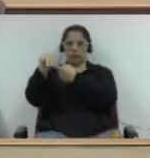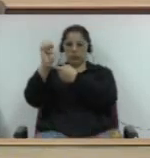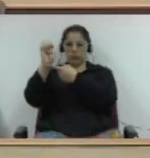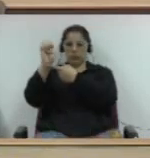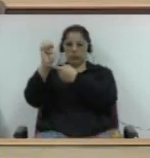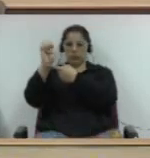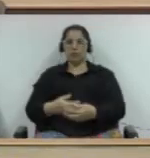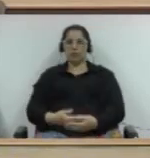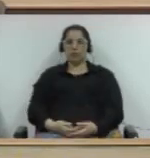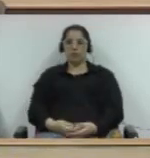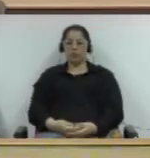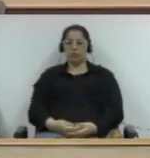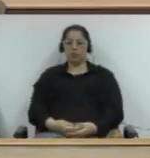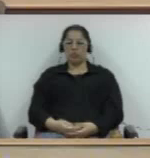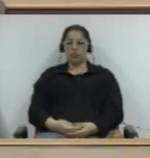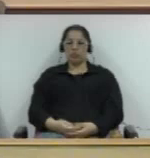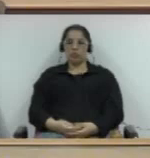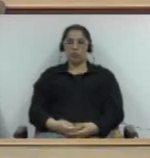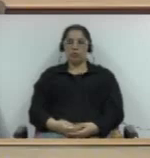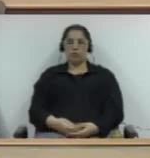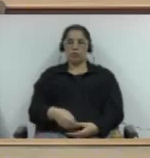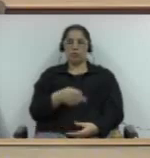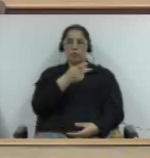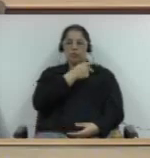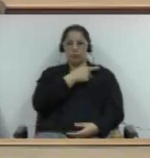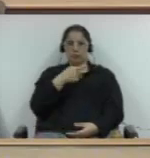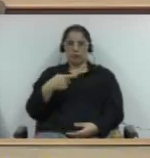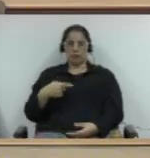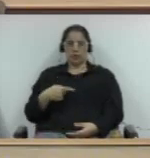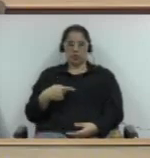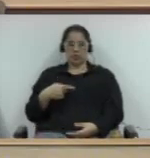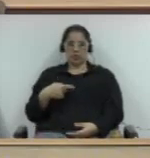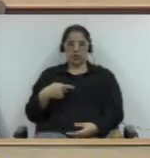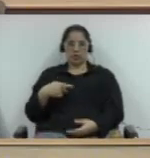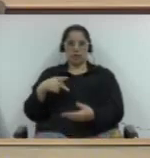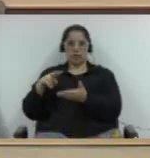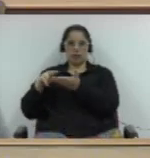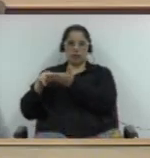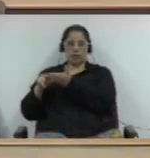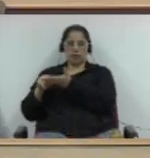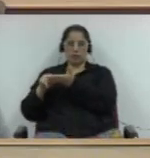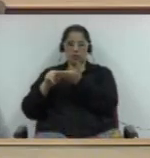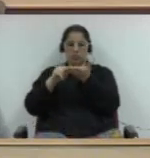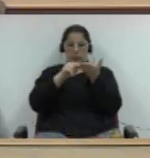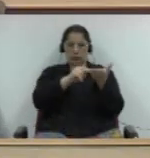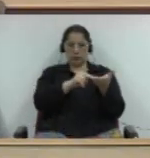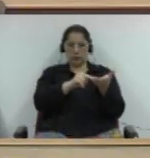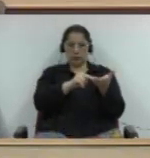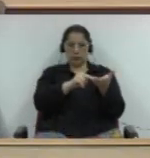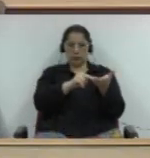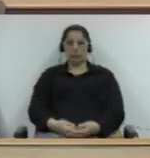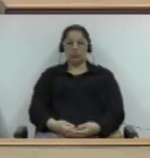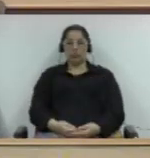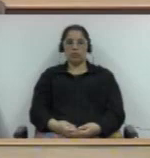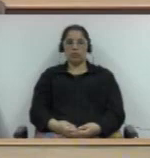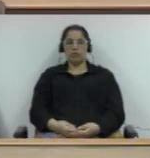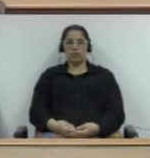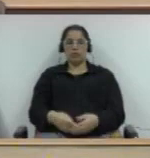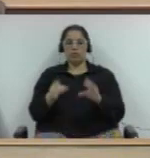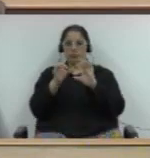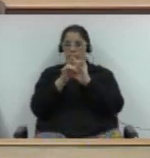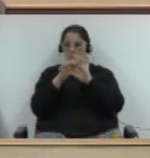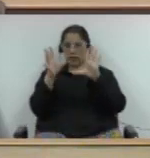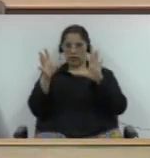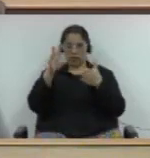Legislativo. Esta presidência recebe o ofício e encaminha ao expediente, aonde ficará à disposição